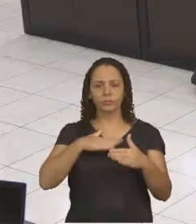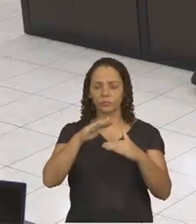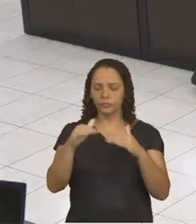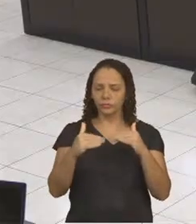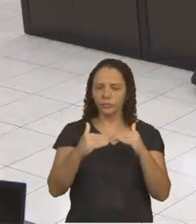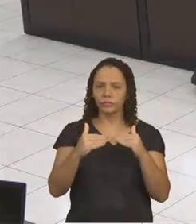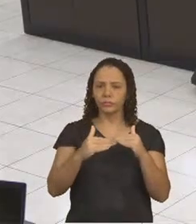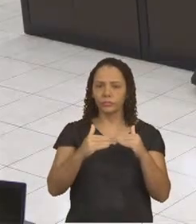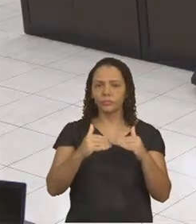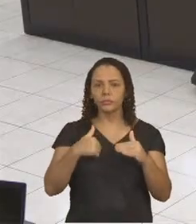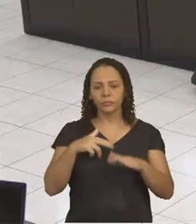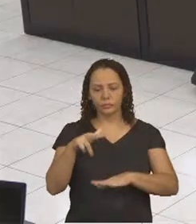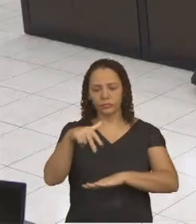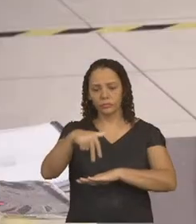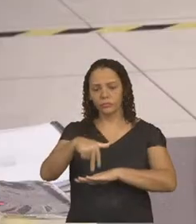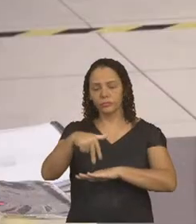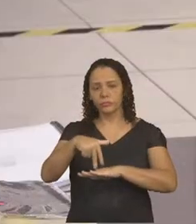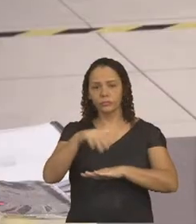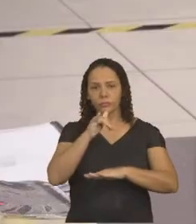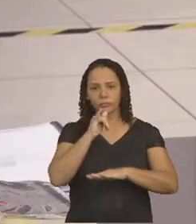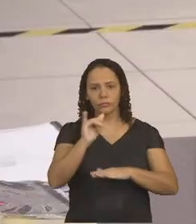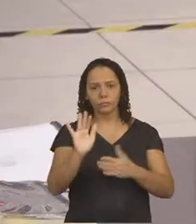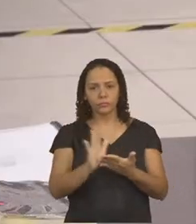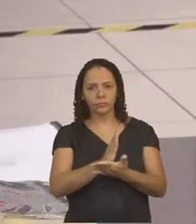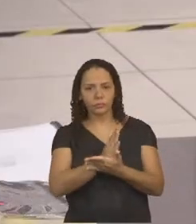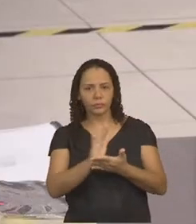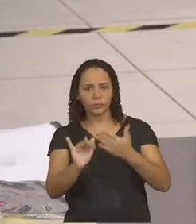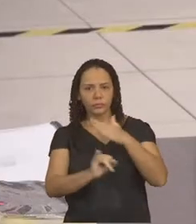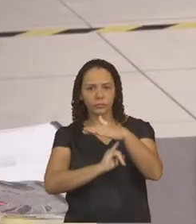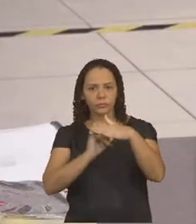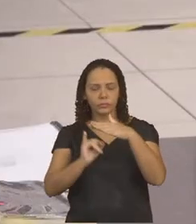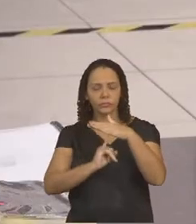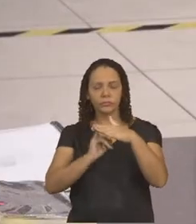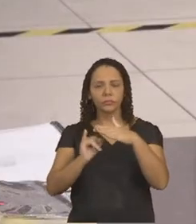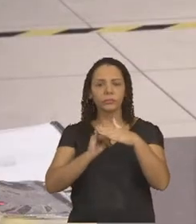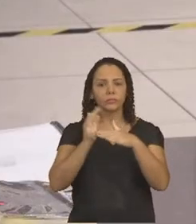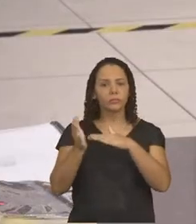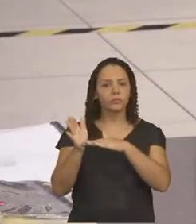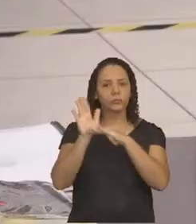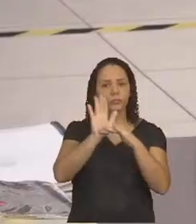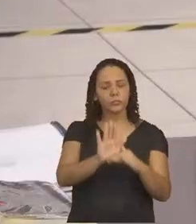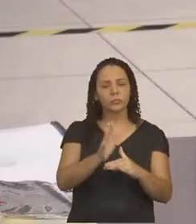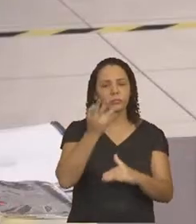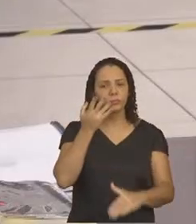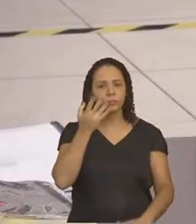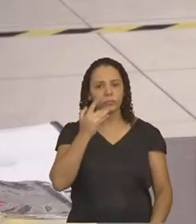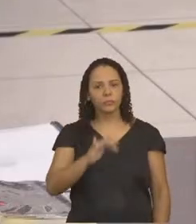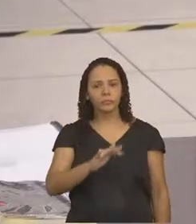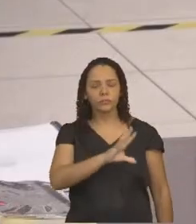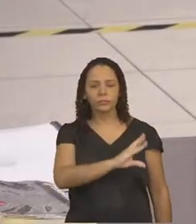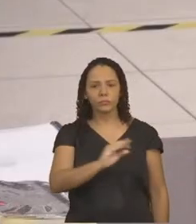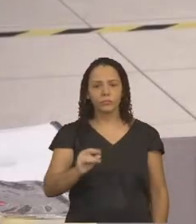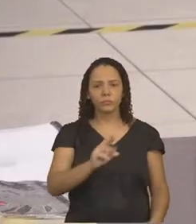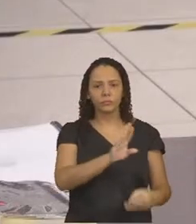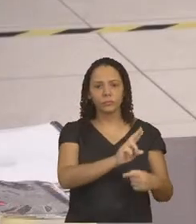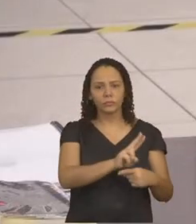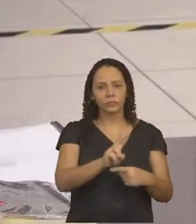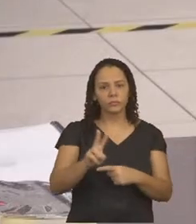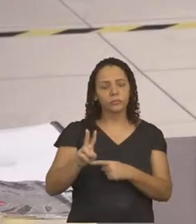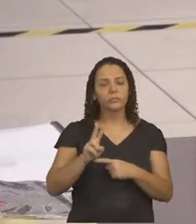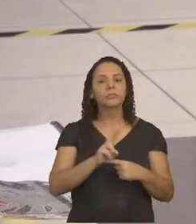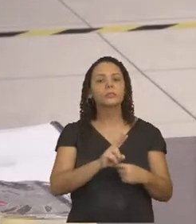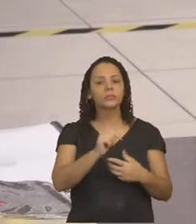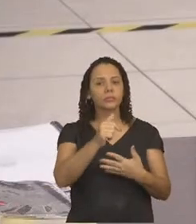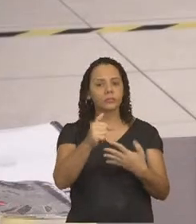Eu citei ali na tribuna algumas entidades que nos ajudam a cuidar das crianças, dos adolescentes, como é o caso do Guri na Roça,